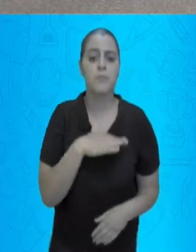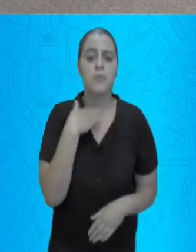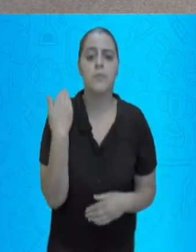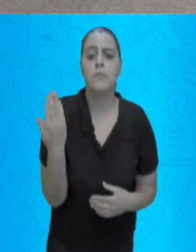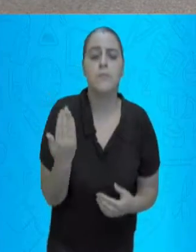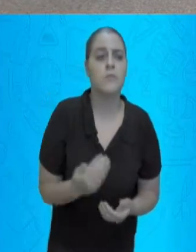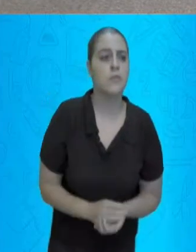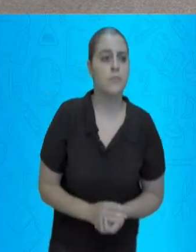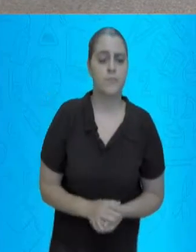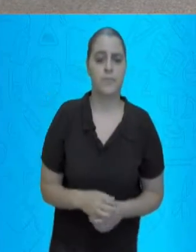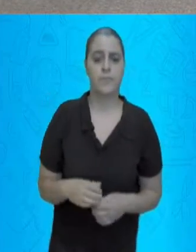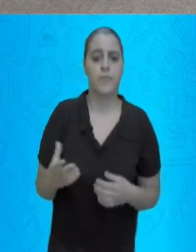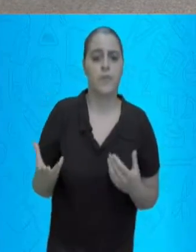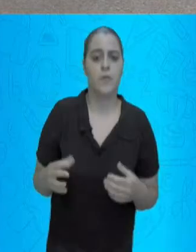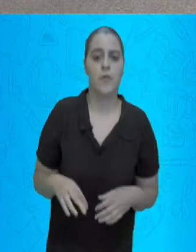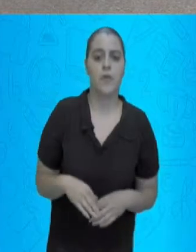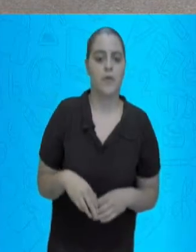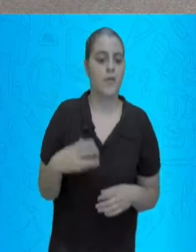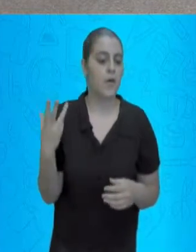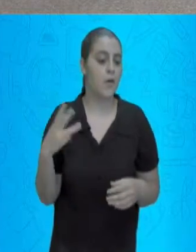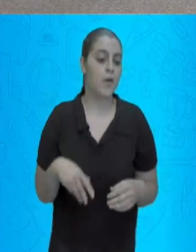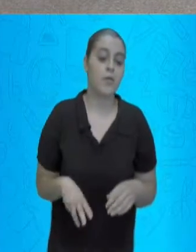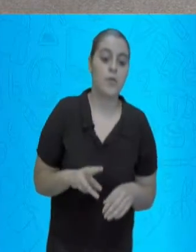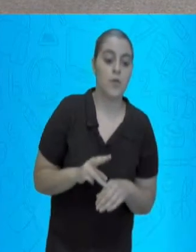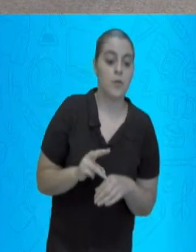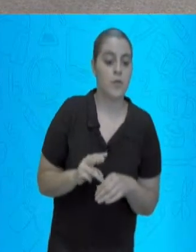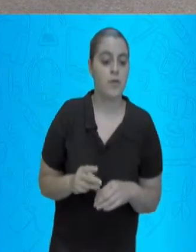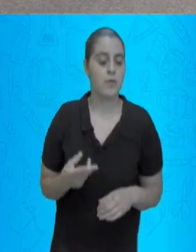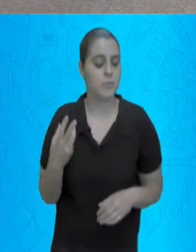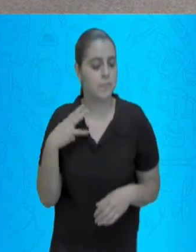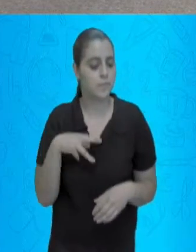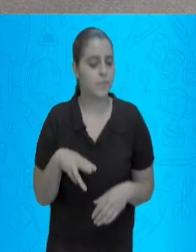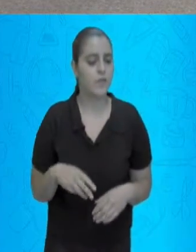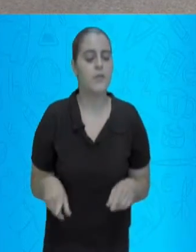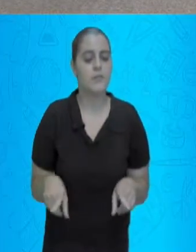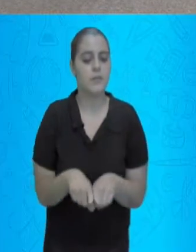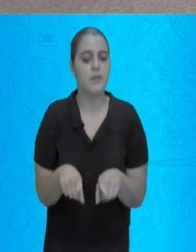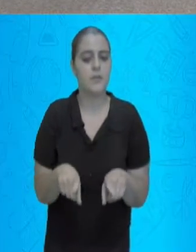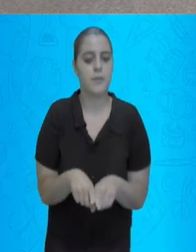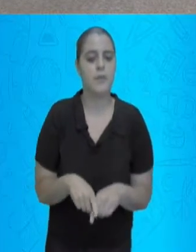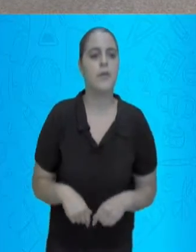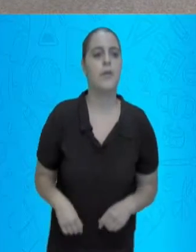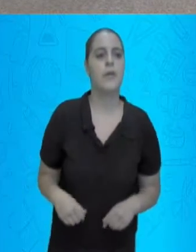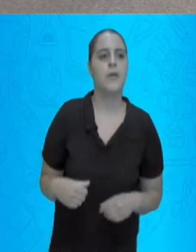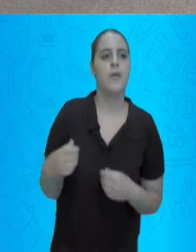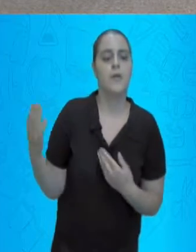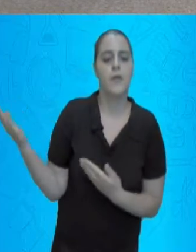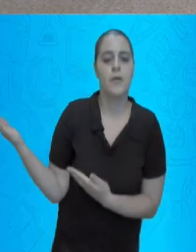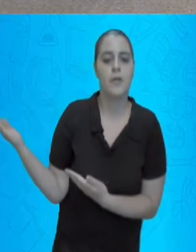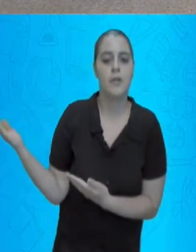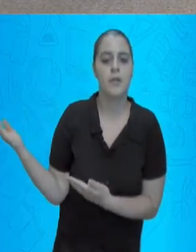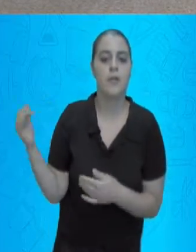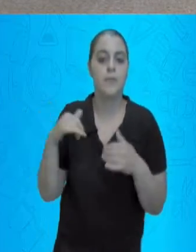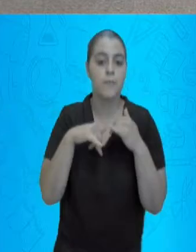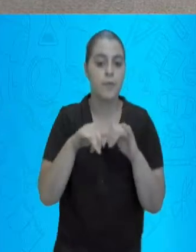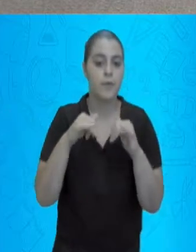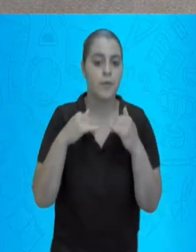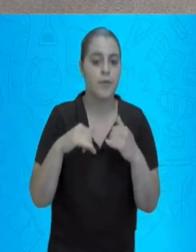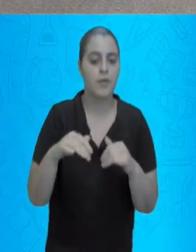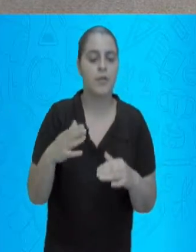uma assertividade, uma precisão. Também para obter pistas